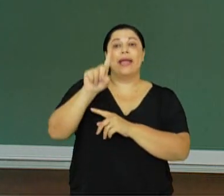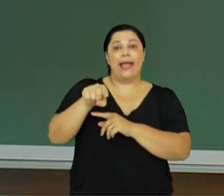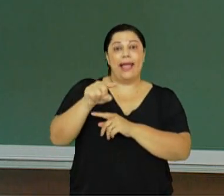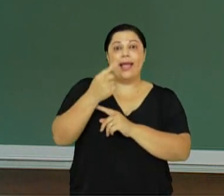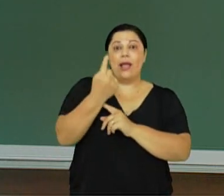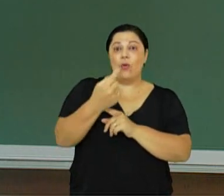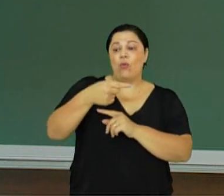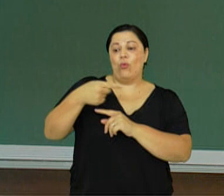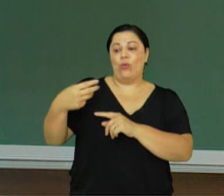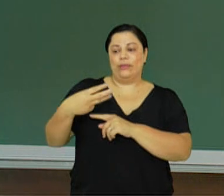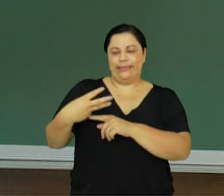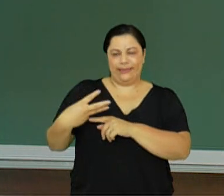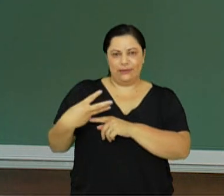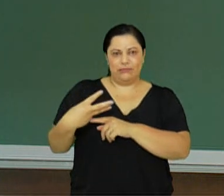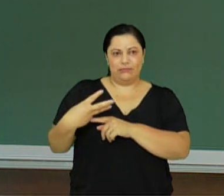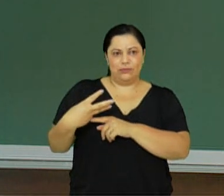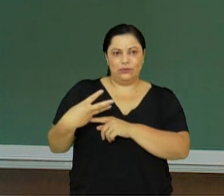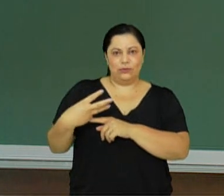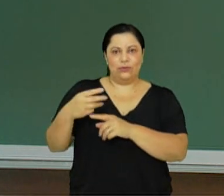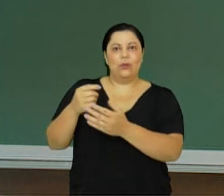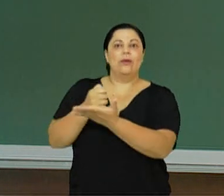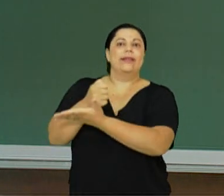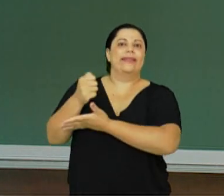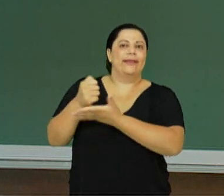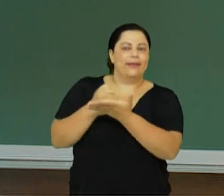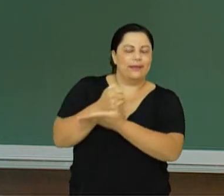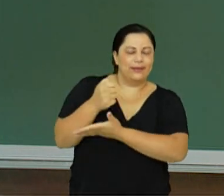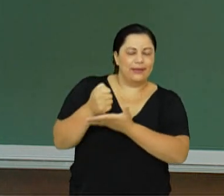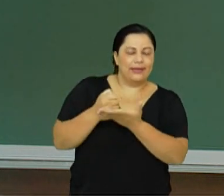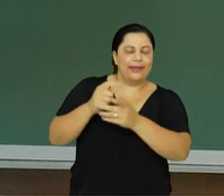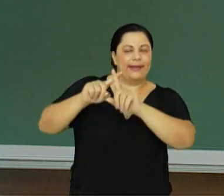1/3 da área da base vezes